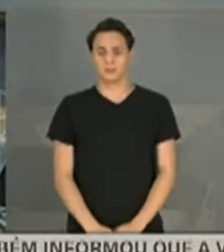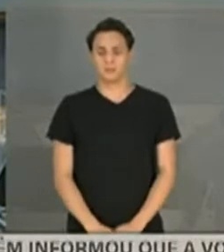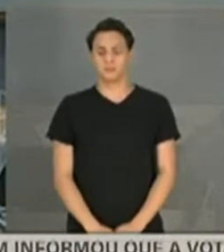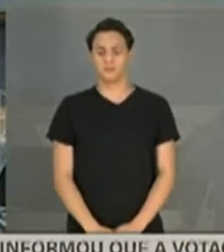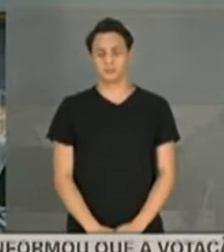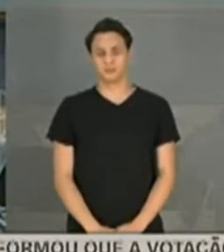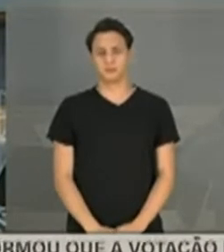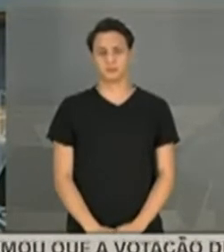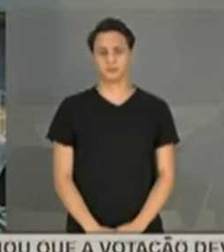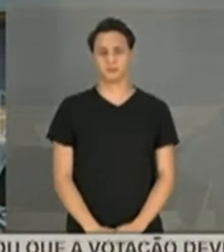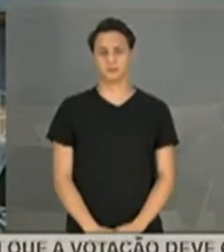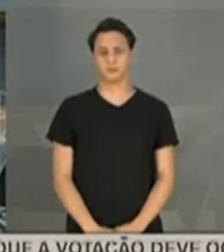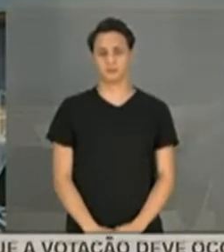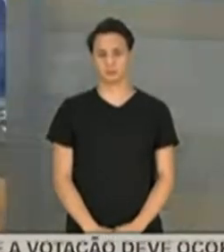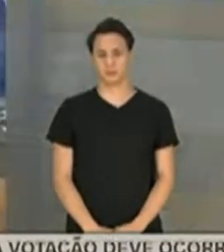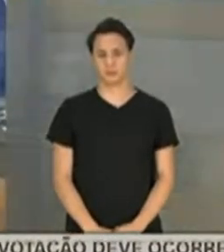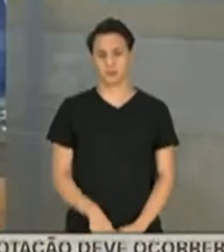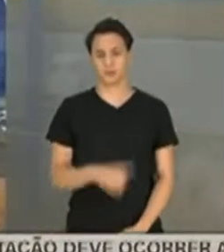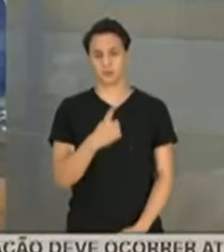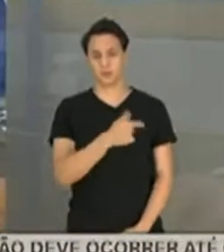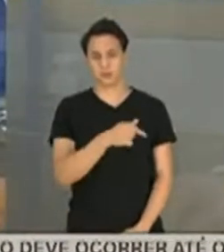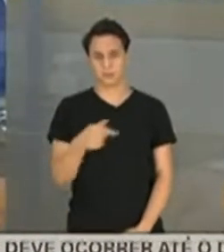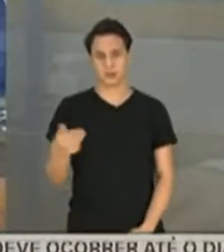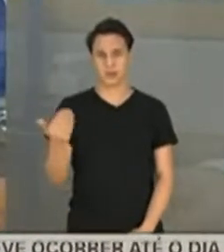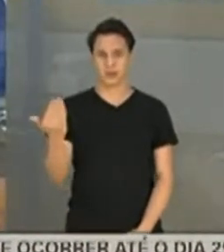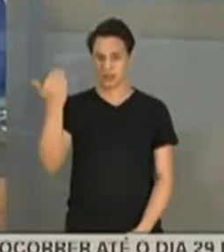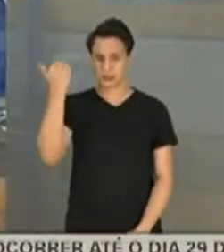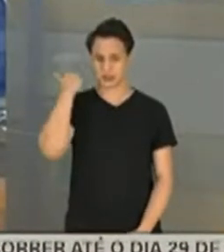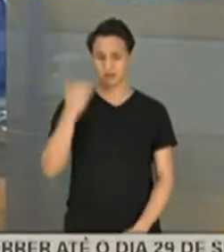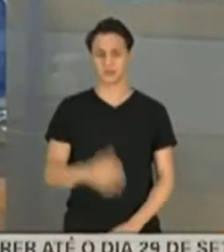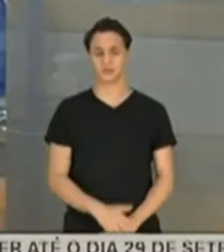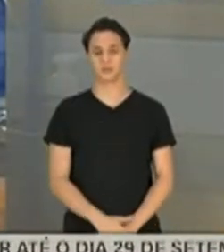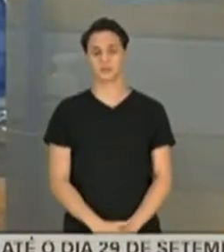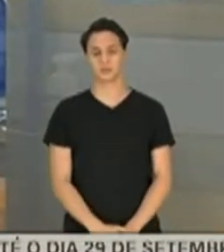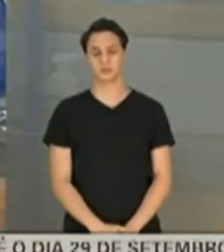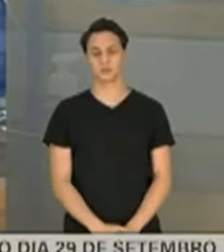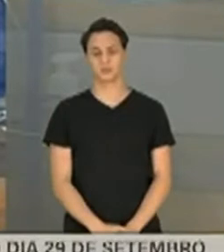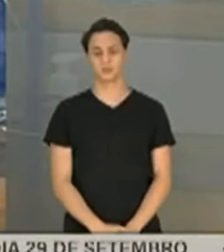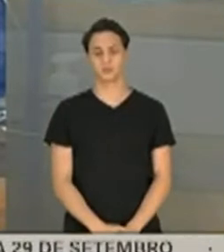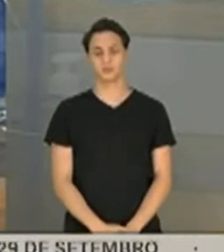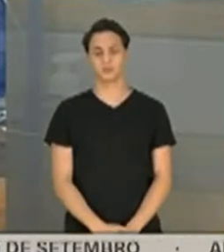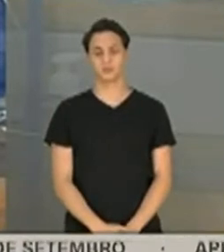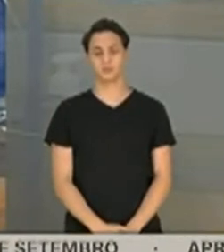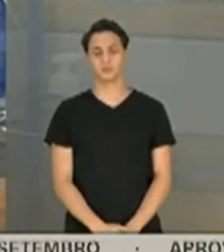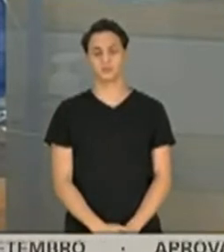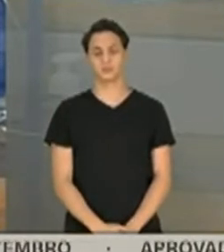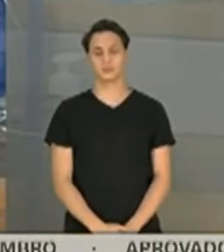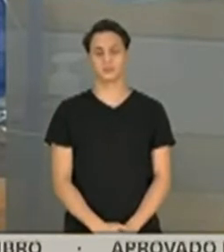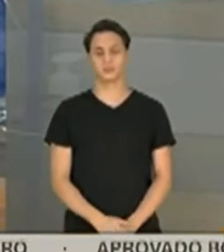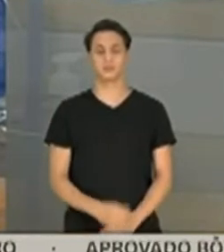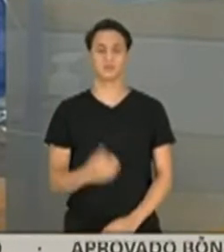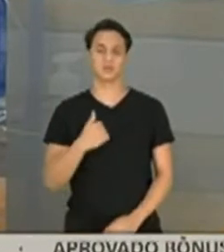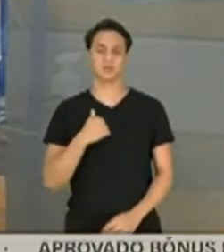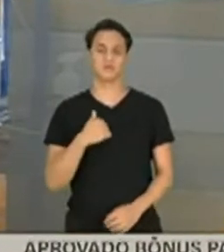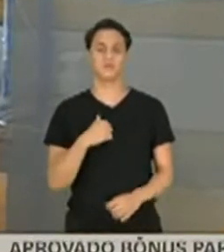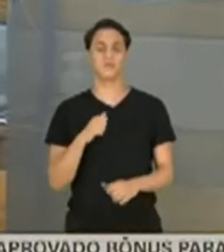Eu estive, há uma semana atrás exatamente, na manifestação que houve aqui em